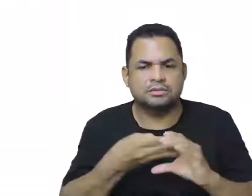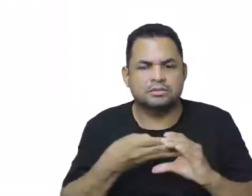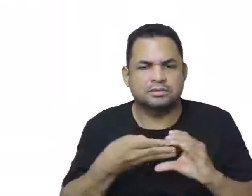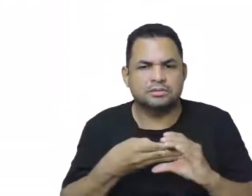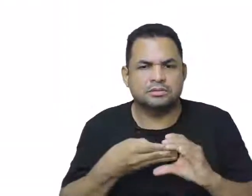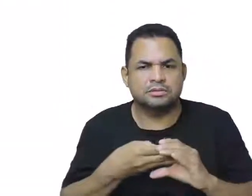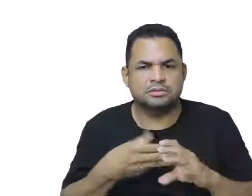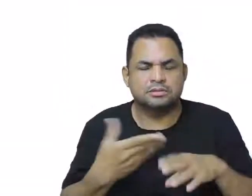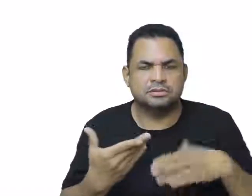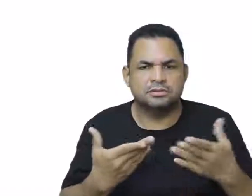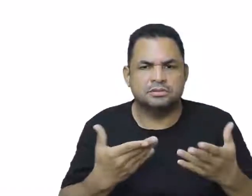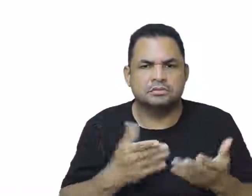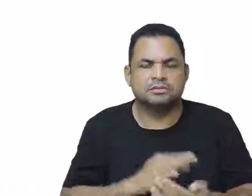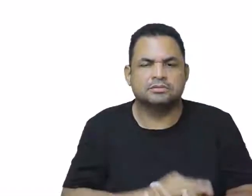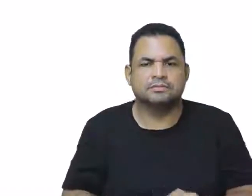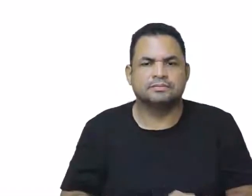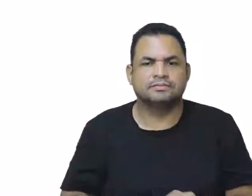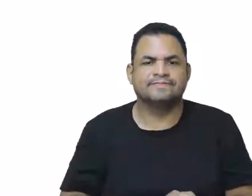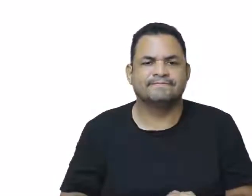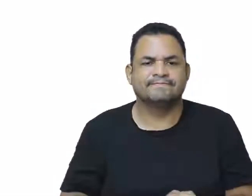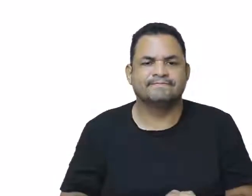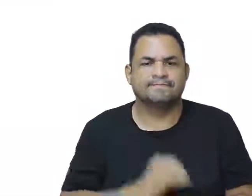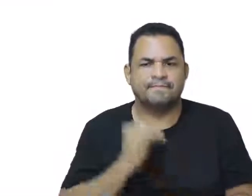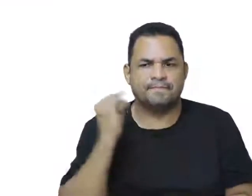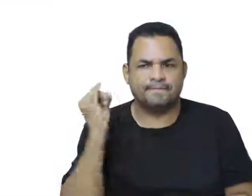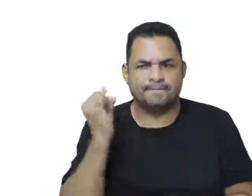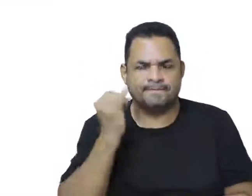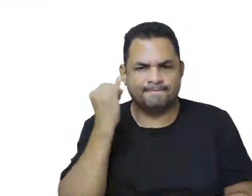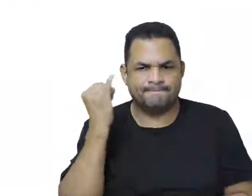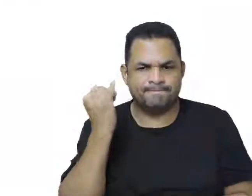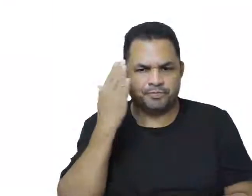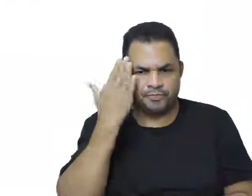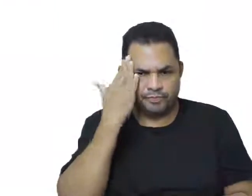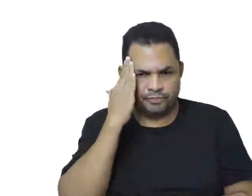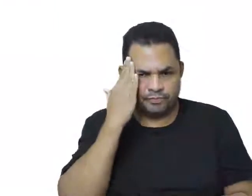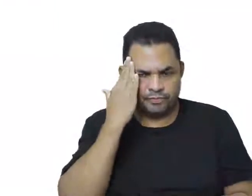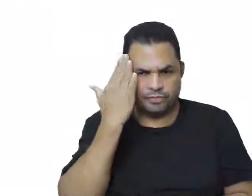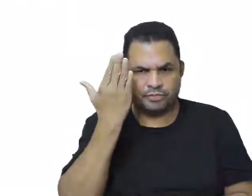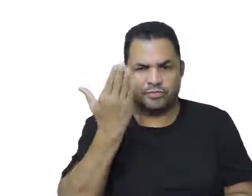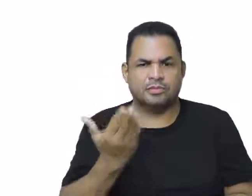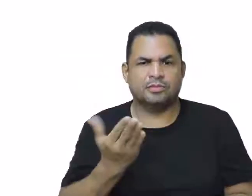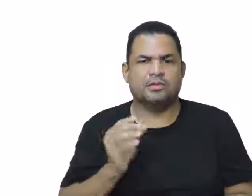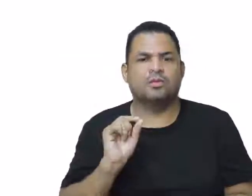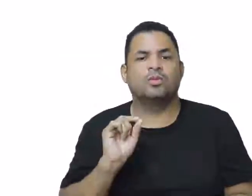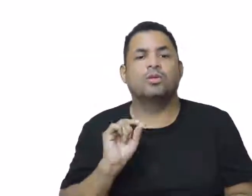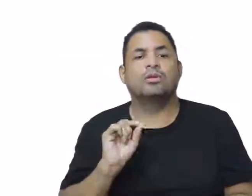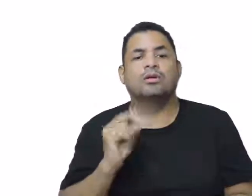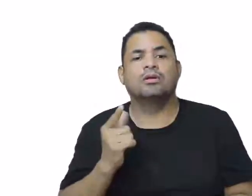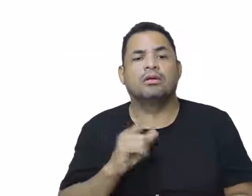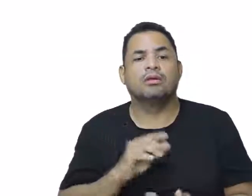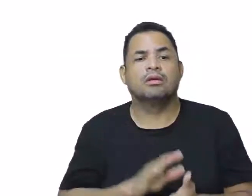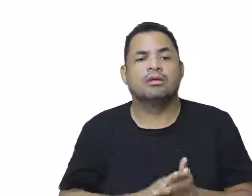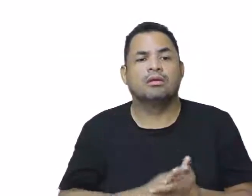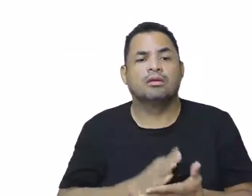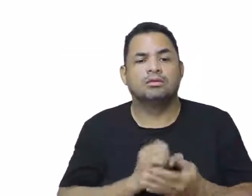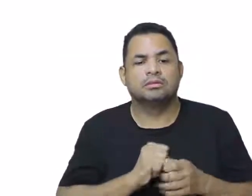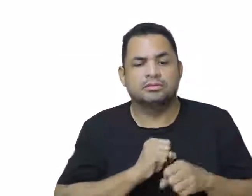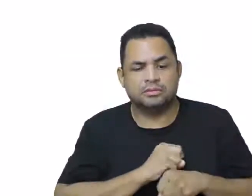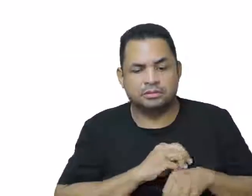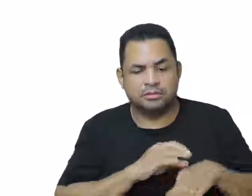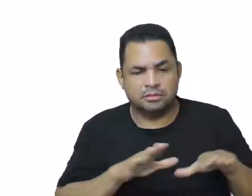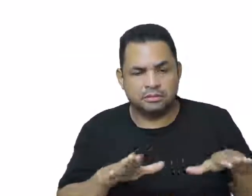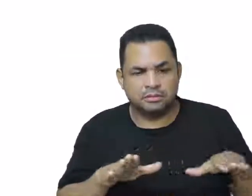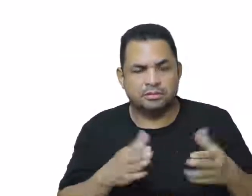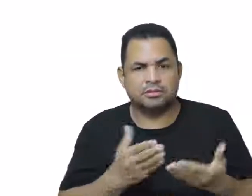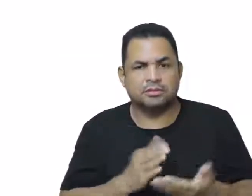que faça isso, tá bom? Então, é importante você entender, né, o que seria essa questão da difusão aqui, é por isso que eu